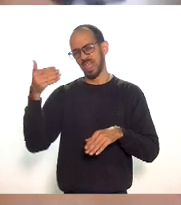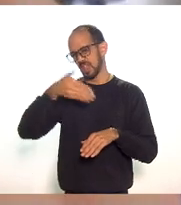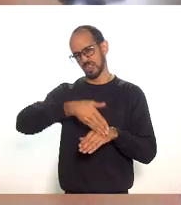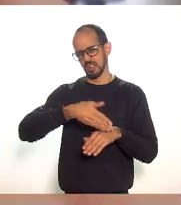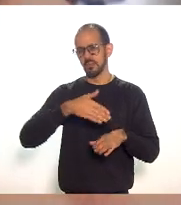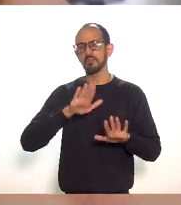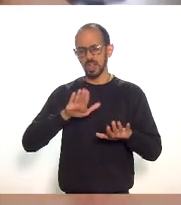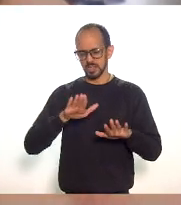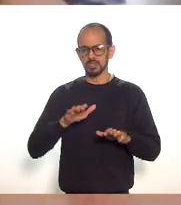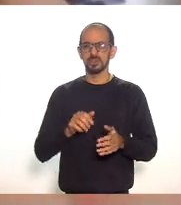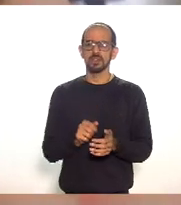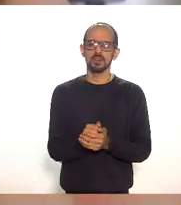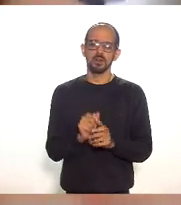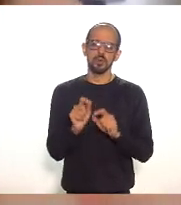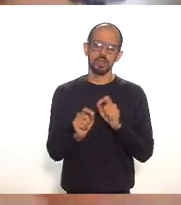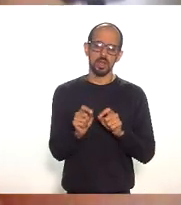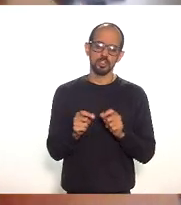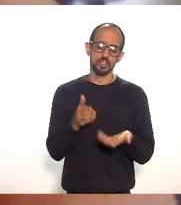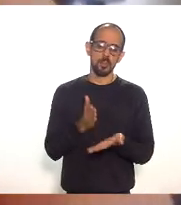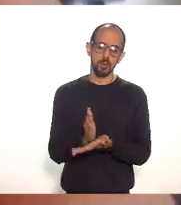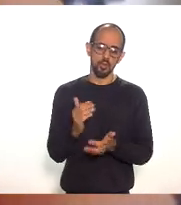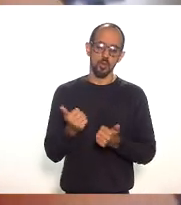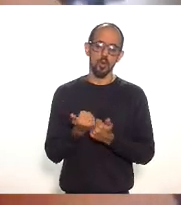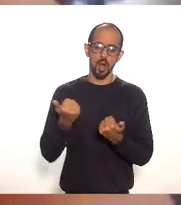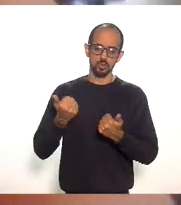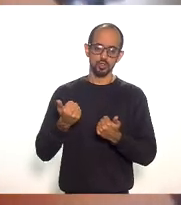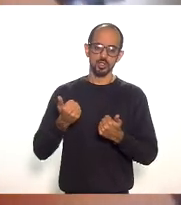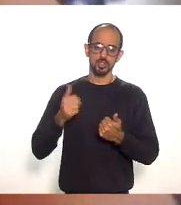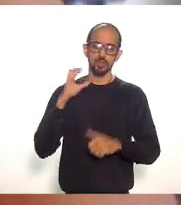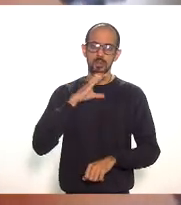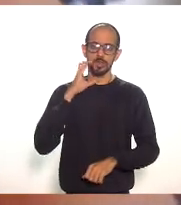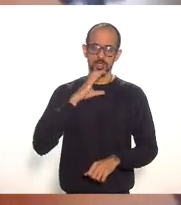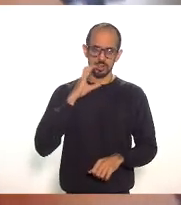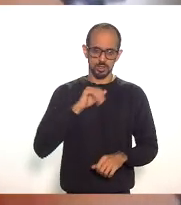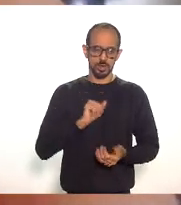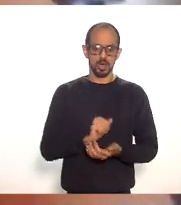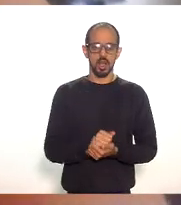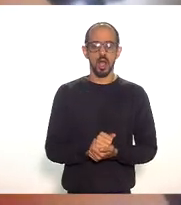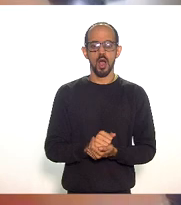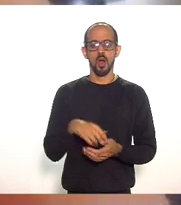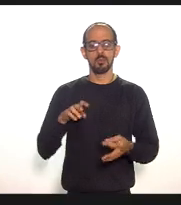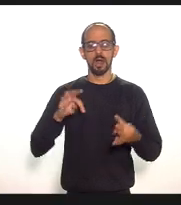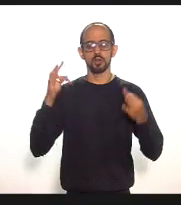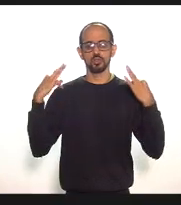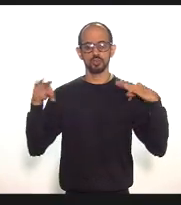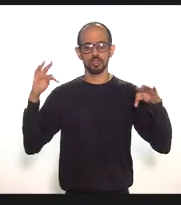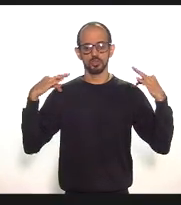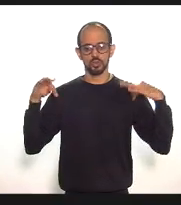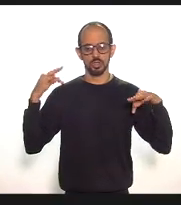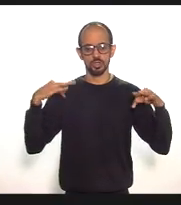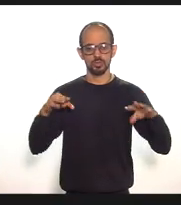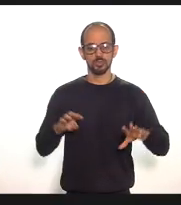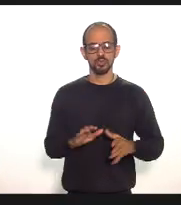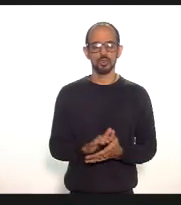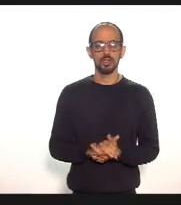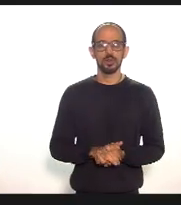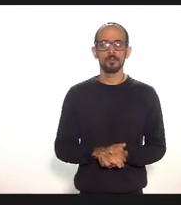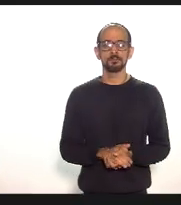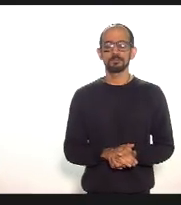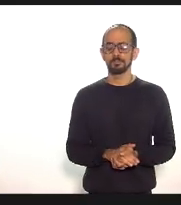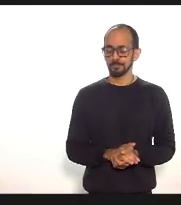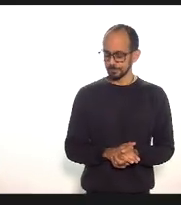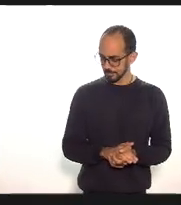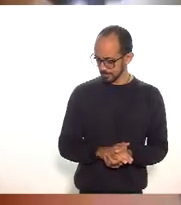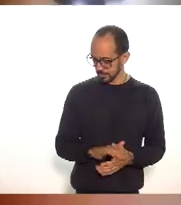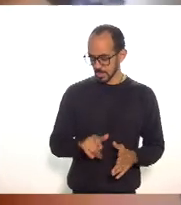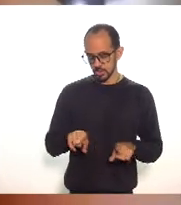aprovamos, presidente, o auxílio emergencial para os guias turísticos, para os guias de turismo, e